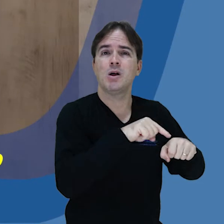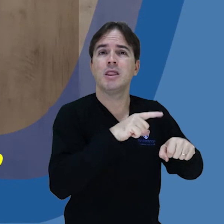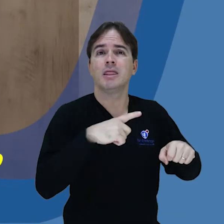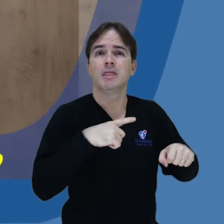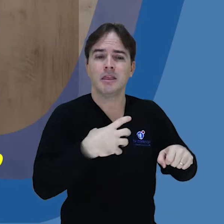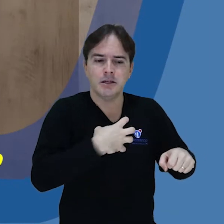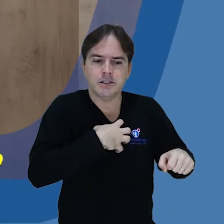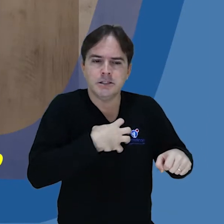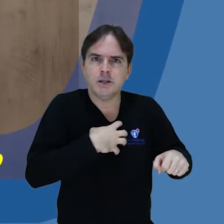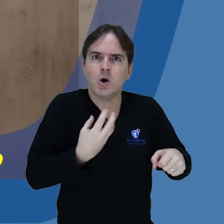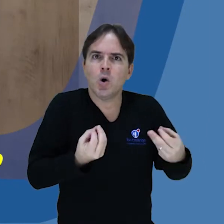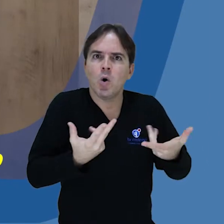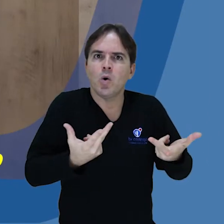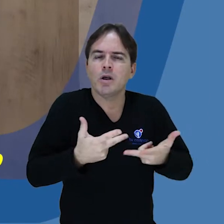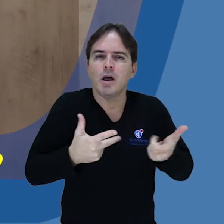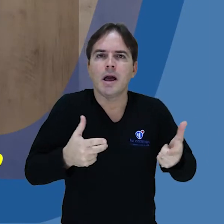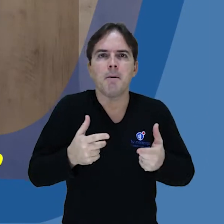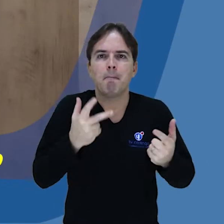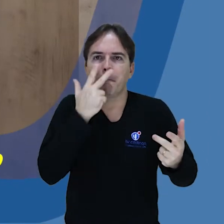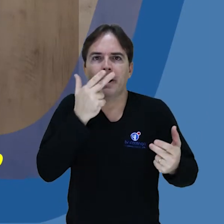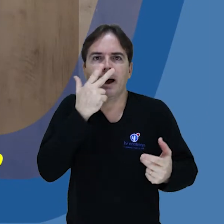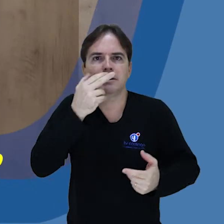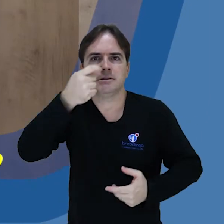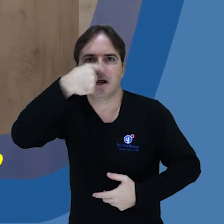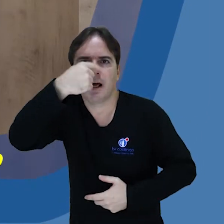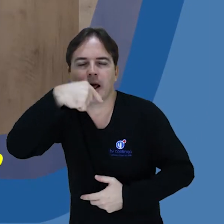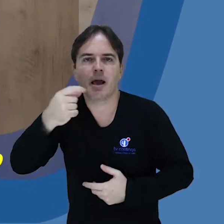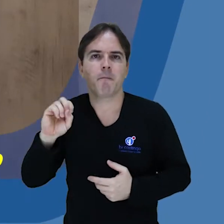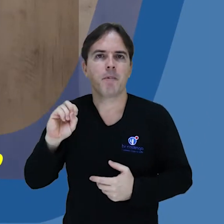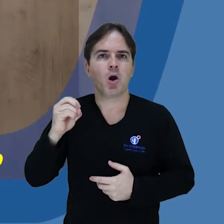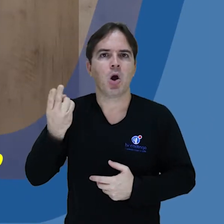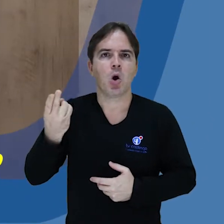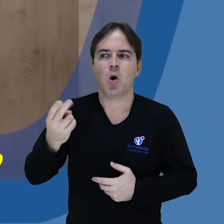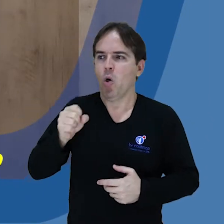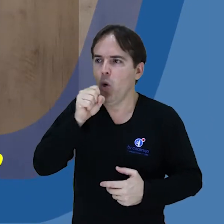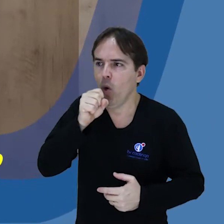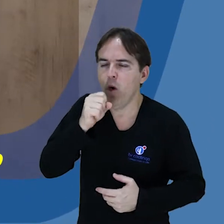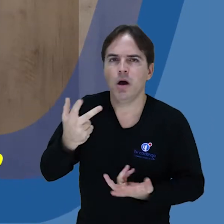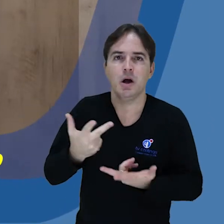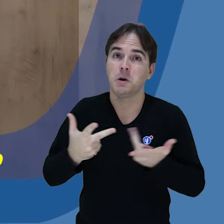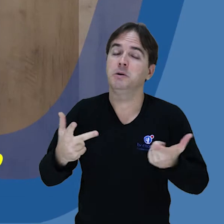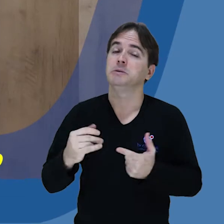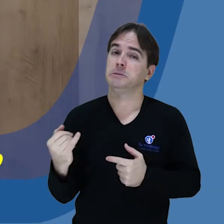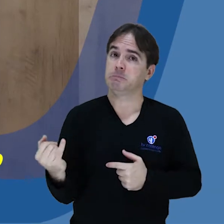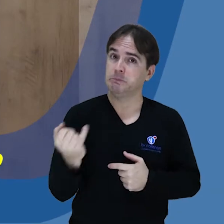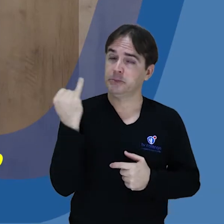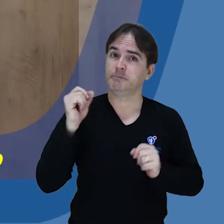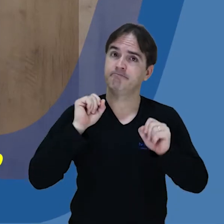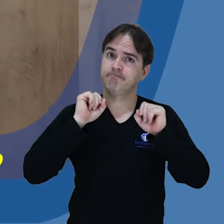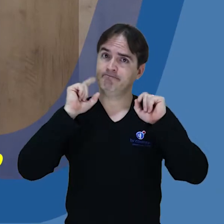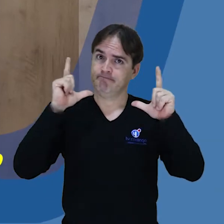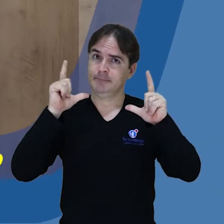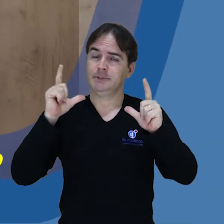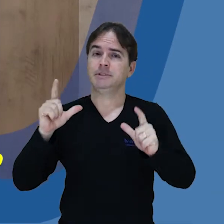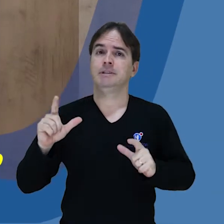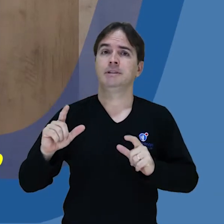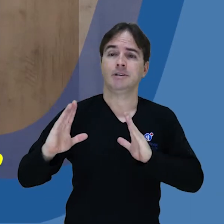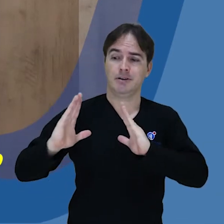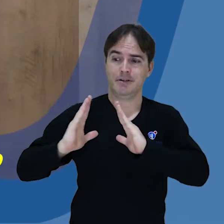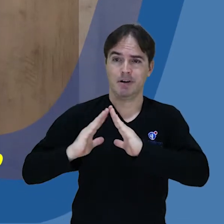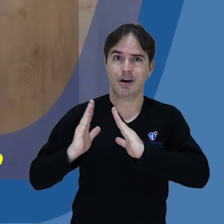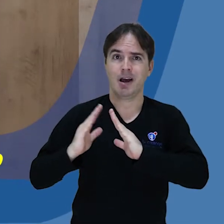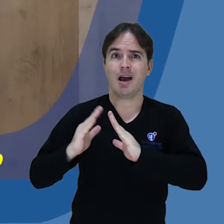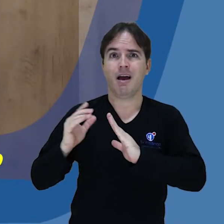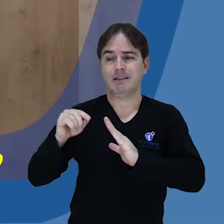muito parecidos com resfriado, com gripe no início, então a população tem que ficar atenta a esse tipo de sintoma. Caso você esteja em casa, confinado